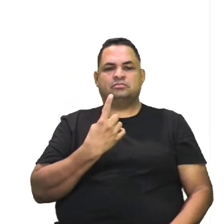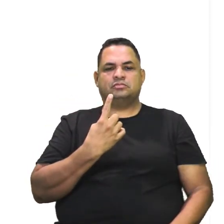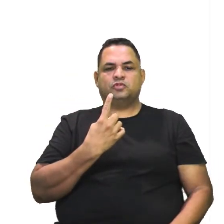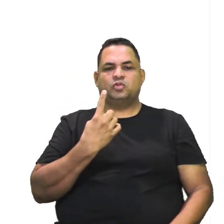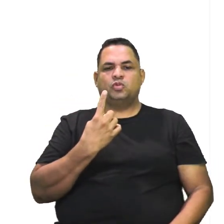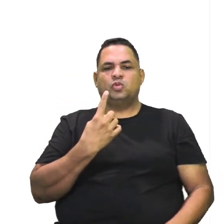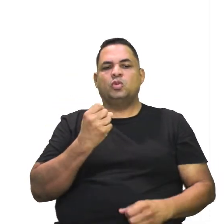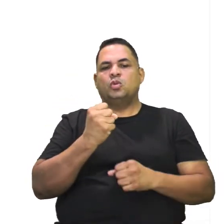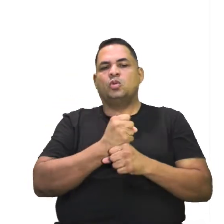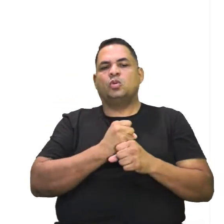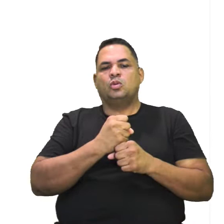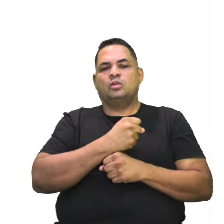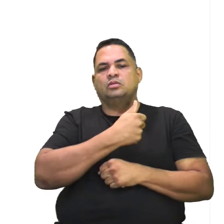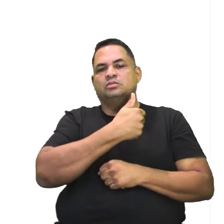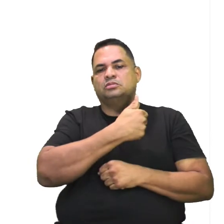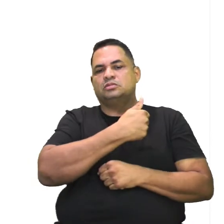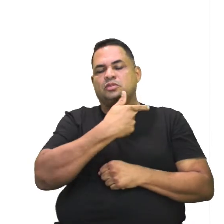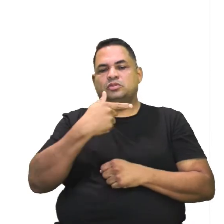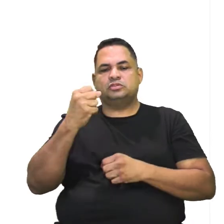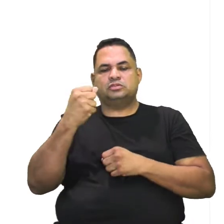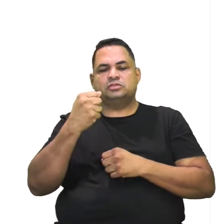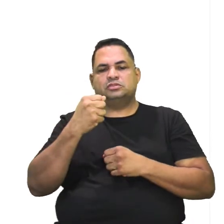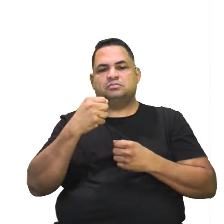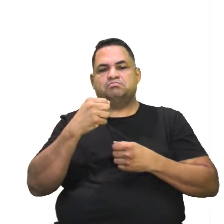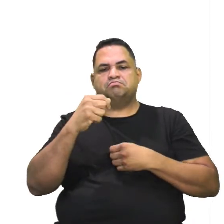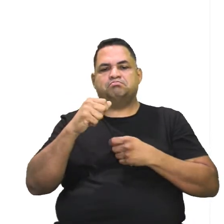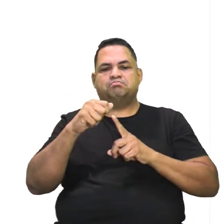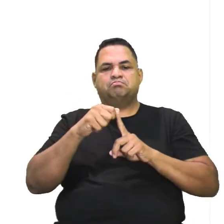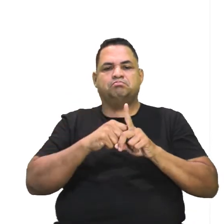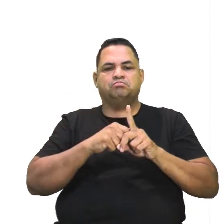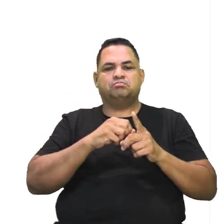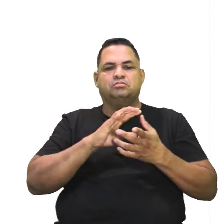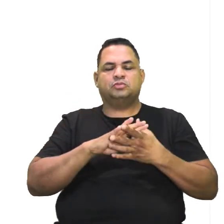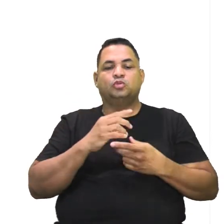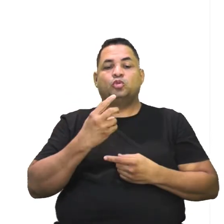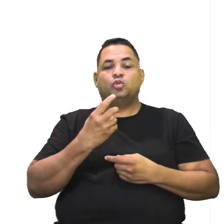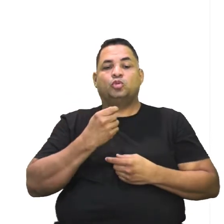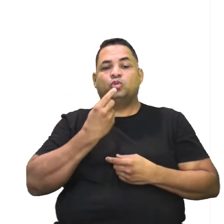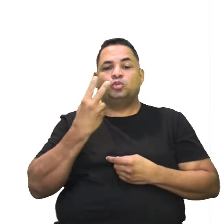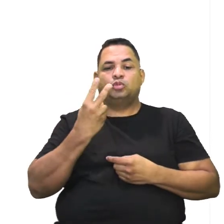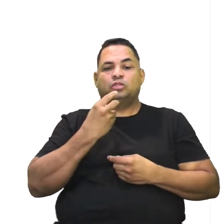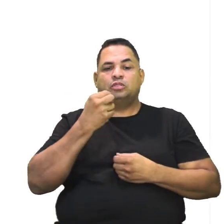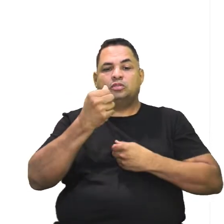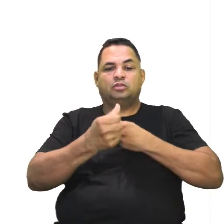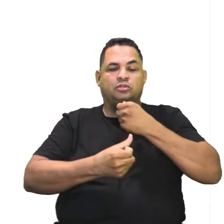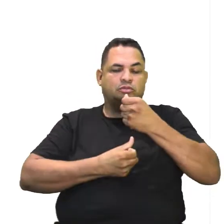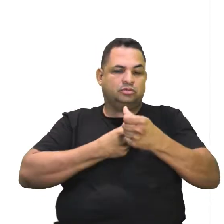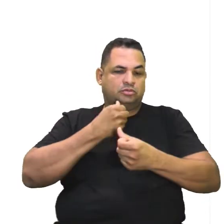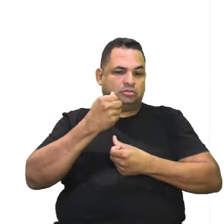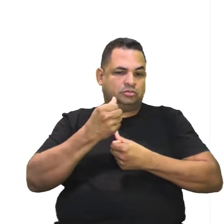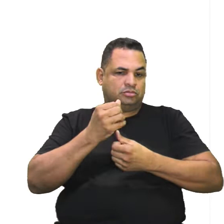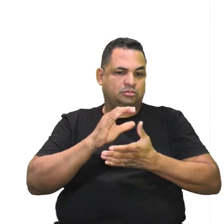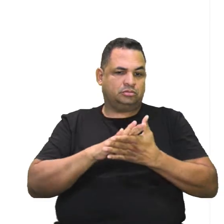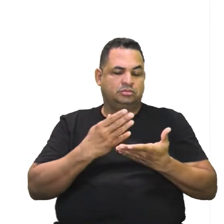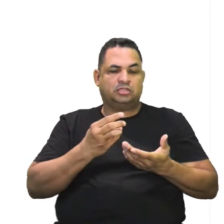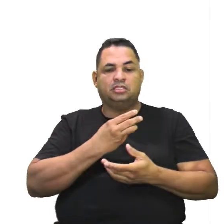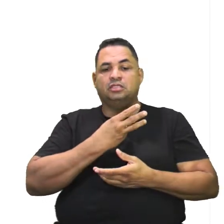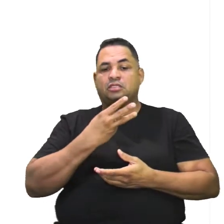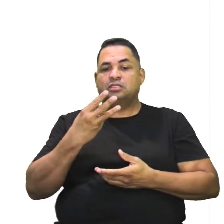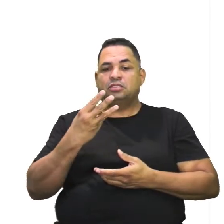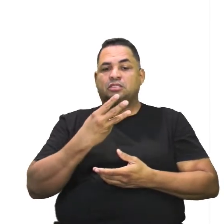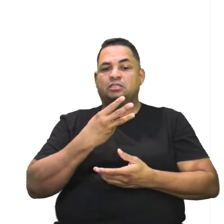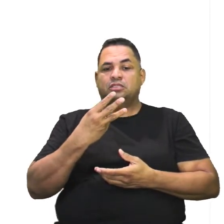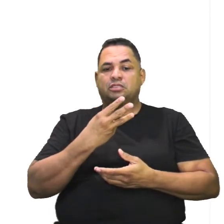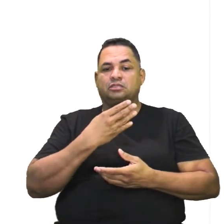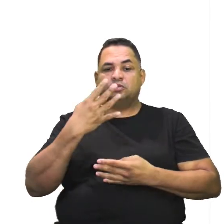12 meses, 2 semestres, um ano tem 3 quadrimestres, um ano tem também 4 trimestres